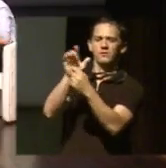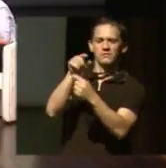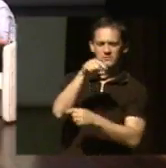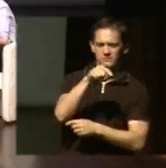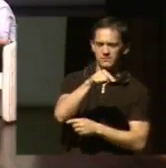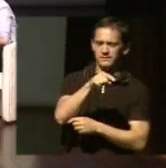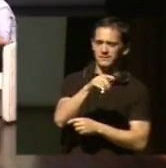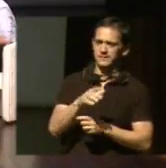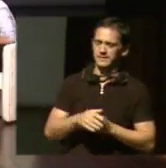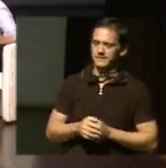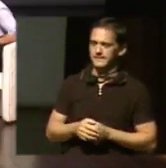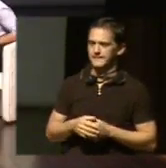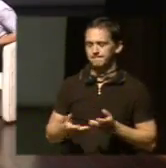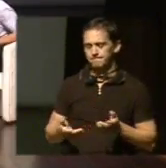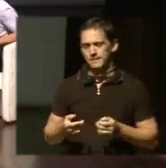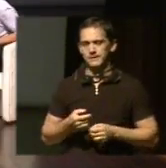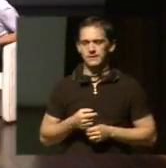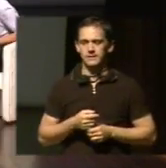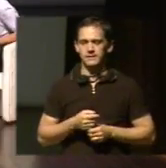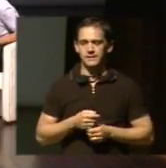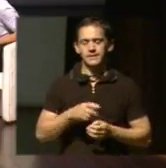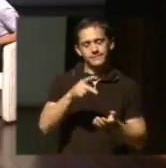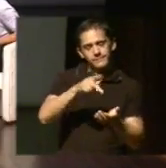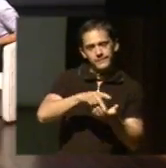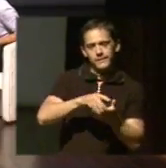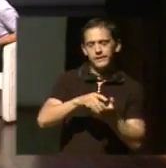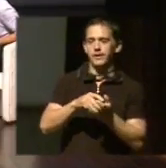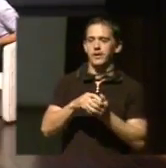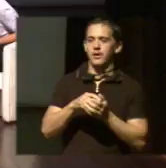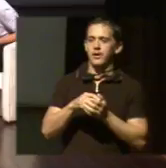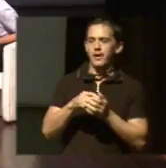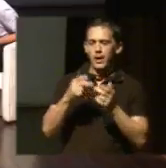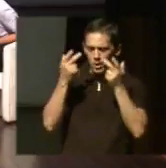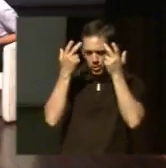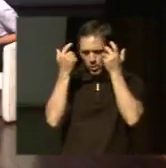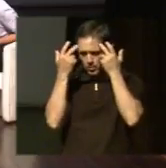Eles insistem nisso por causa que era mais comum, entendeu?